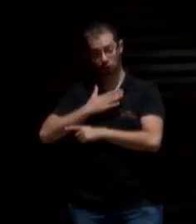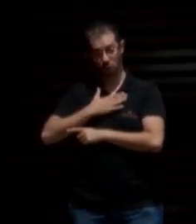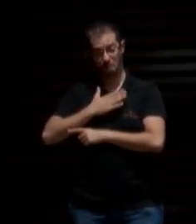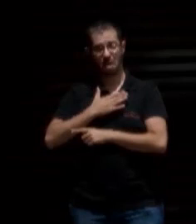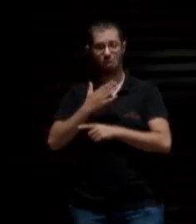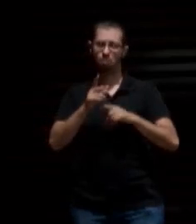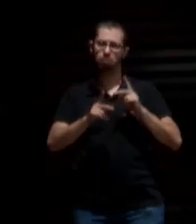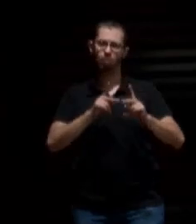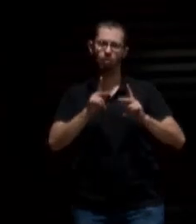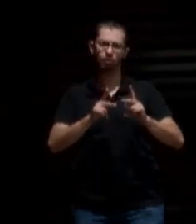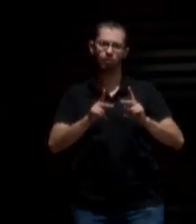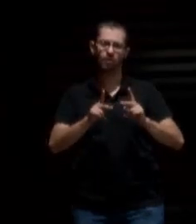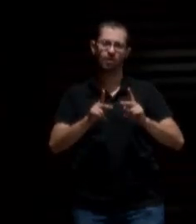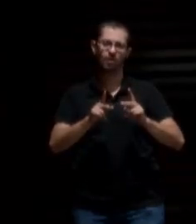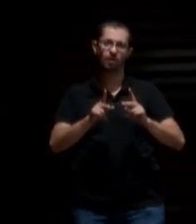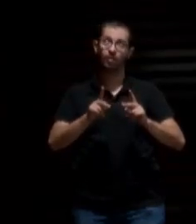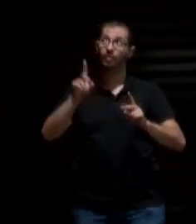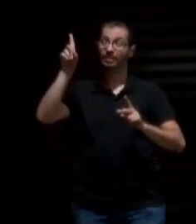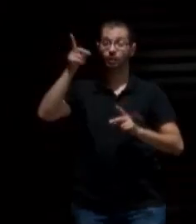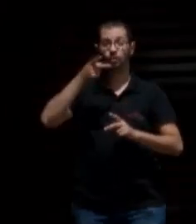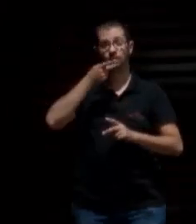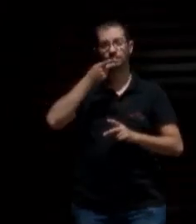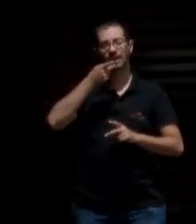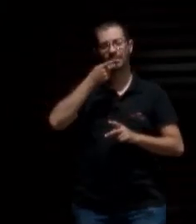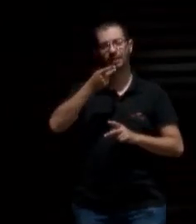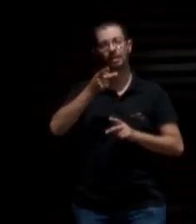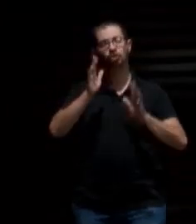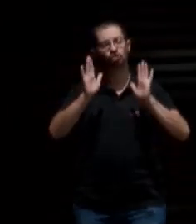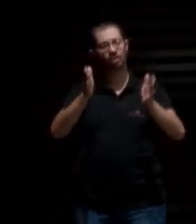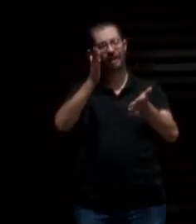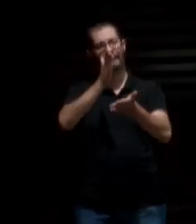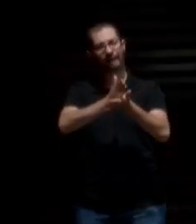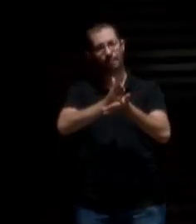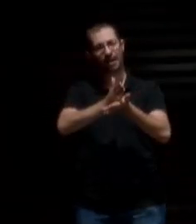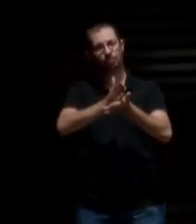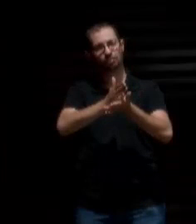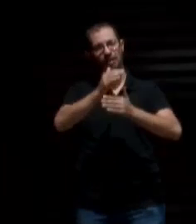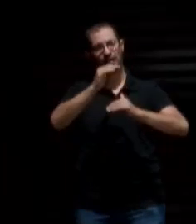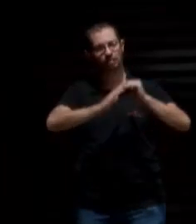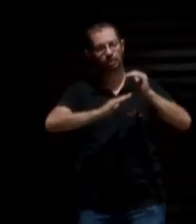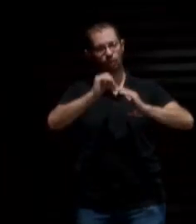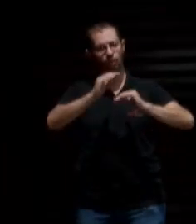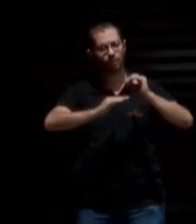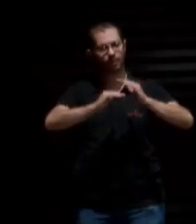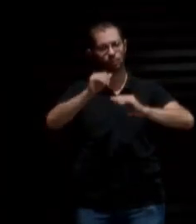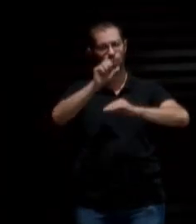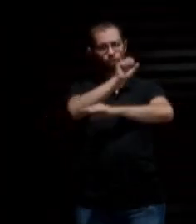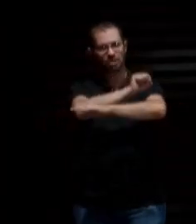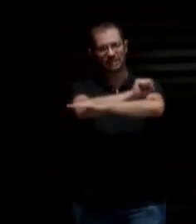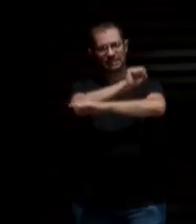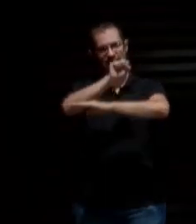fala, acontecerá que, havendo o Senhor acabado toda a sua obra no Monte Sião em Jerusalém, isto é, na sua casa,